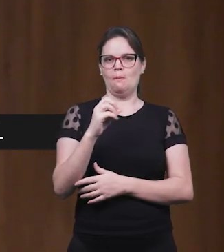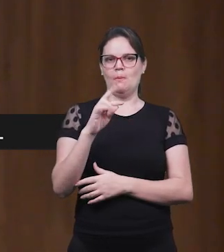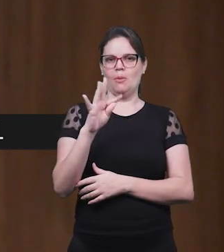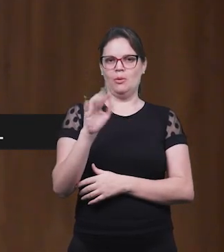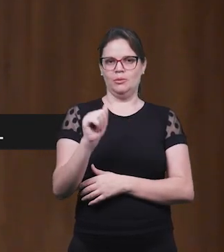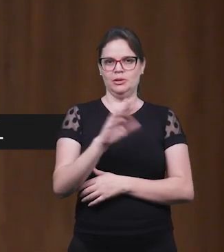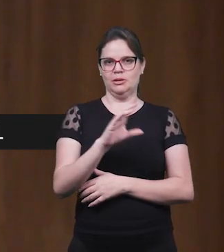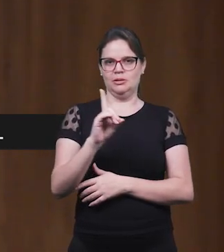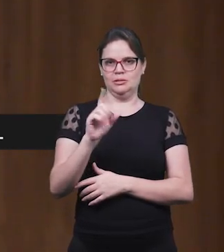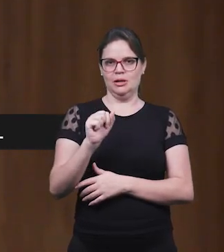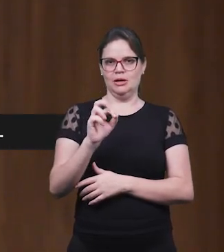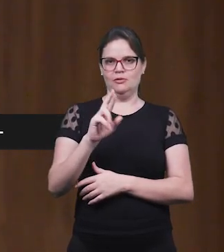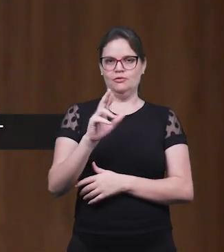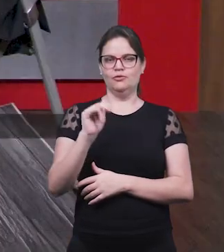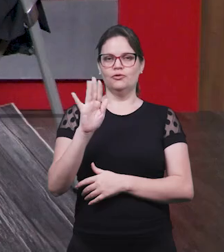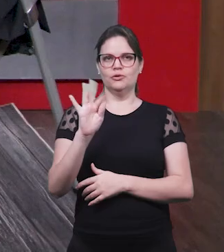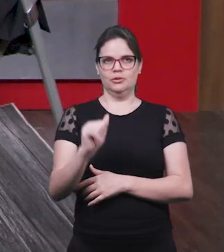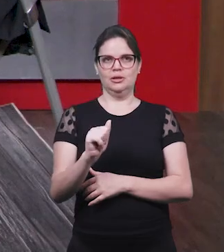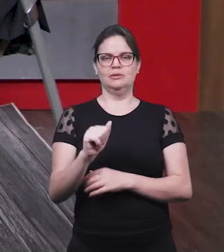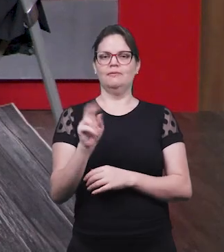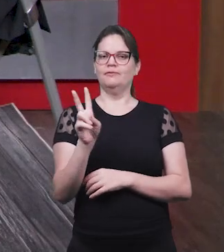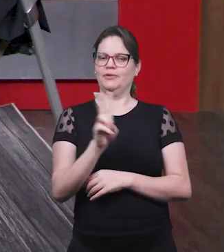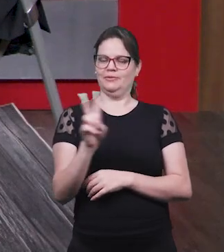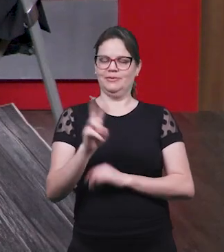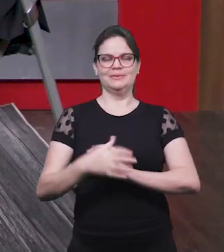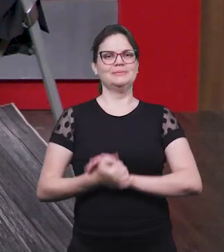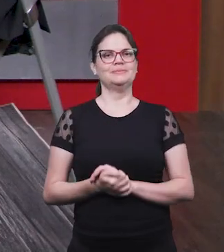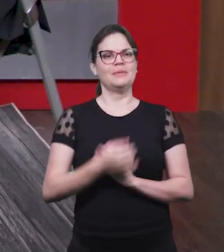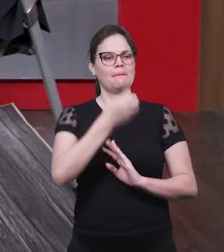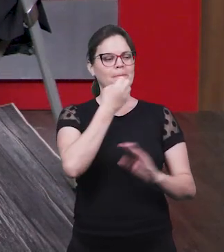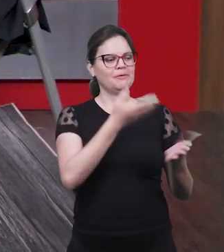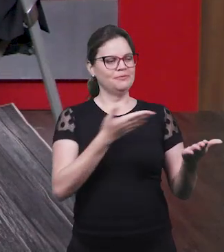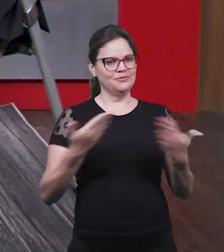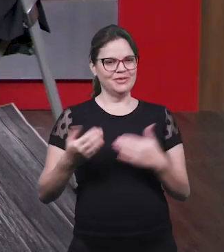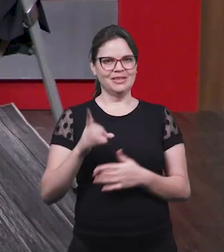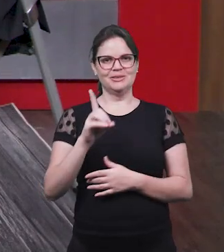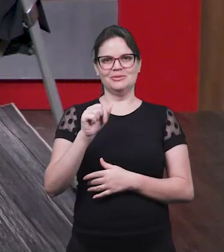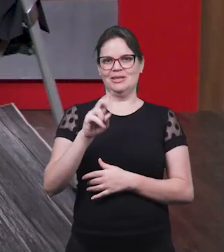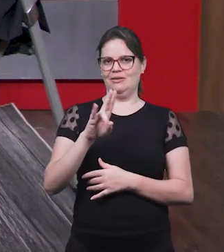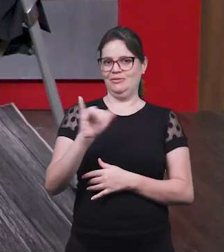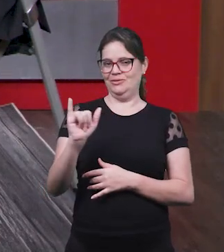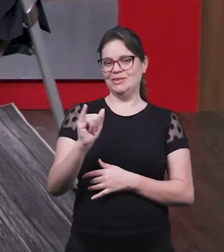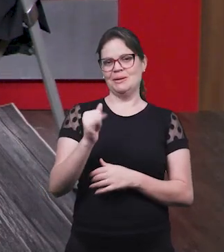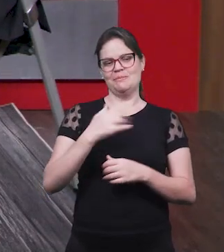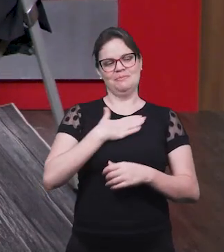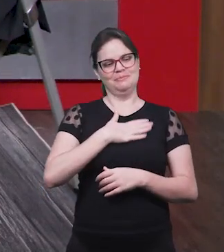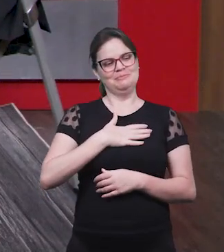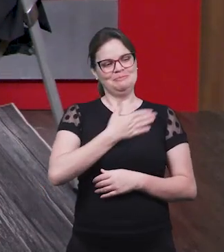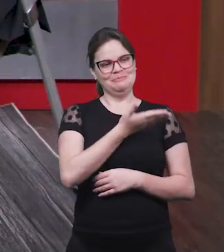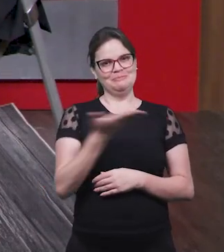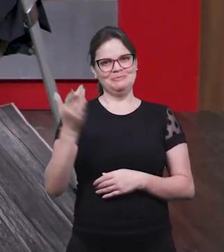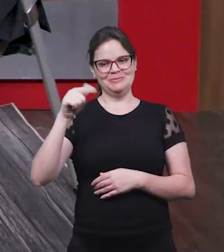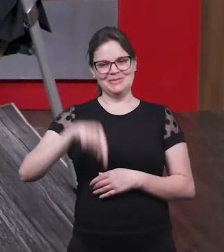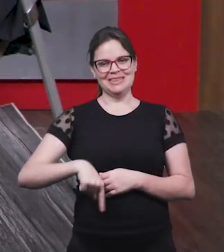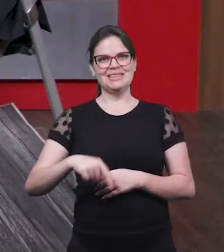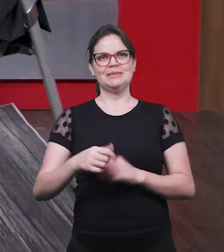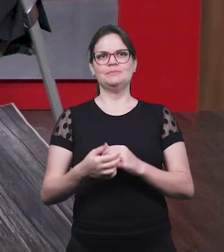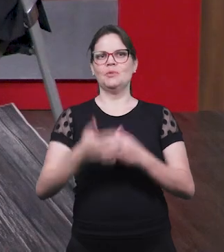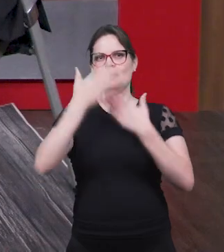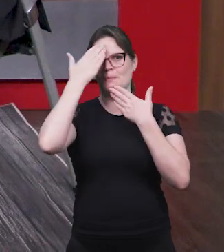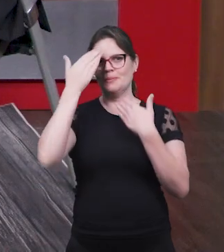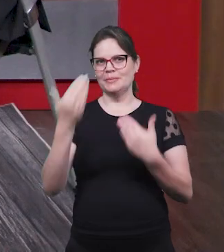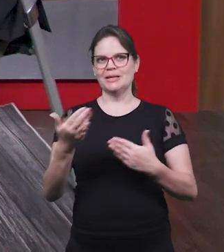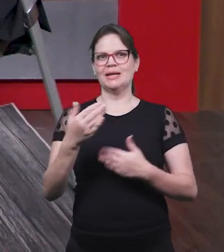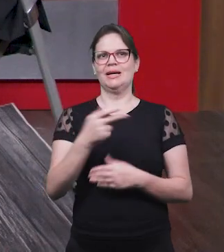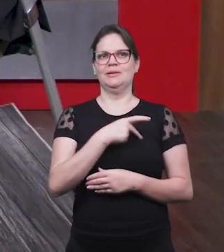Ponta da Fruta. Quero dar boas-vindas. Davi, seja bem-vindo, prazer tê-lo aqui no programa. Obrigado, pastor Alice,